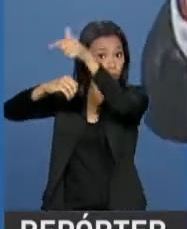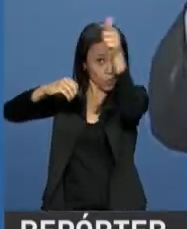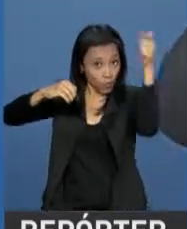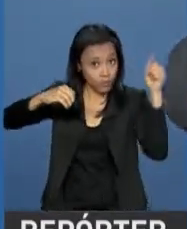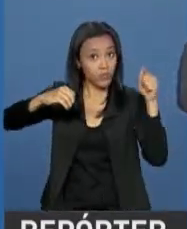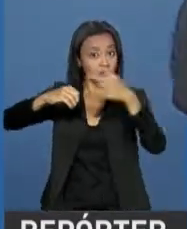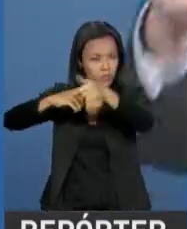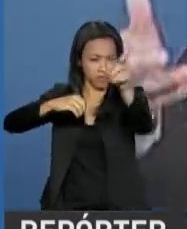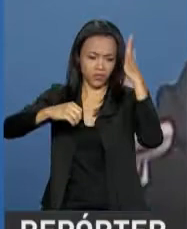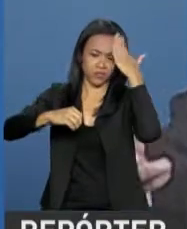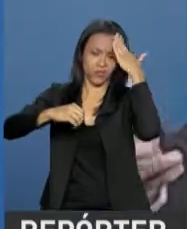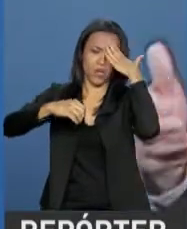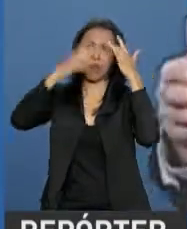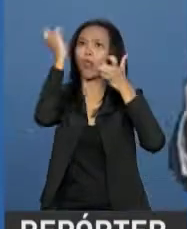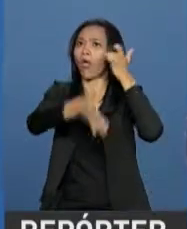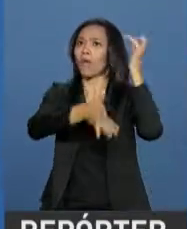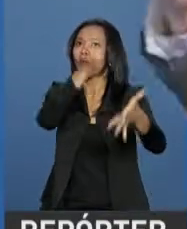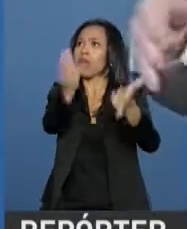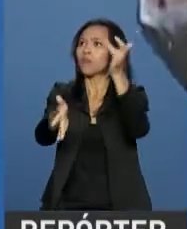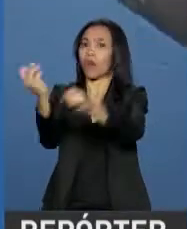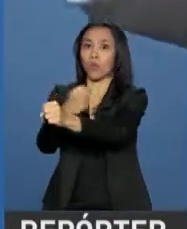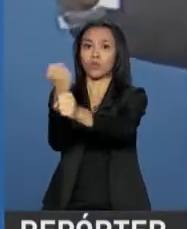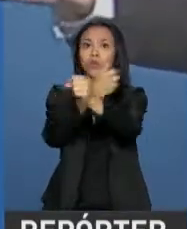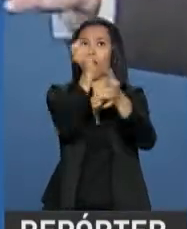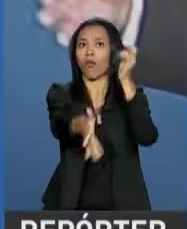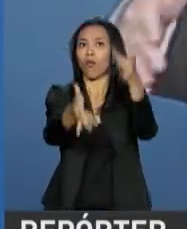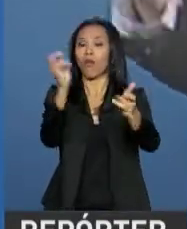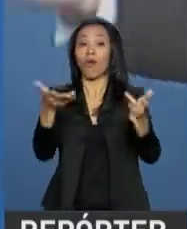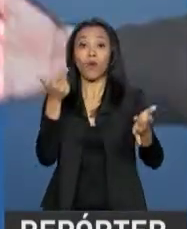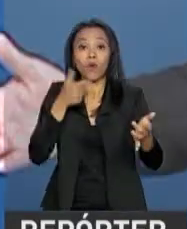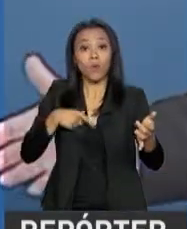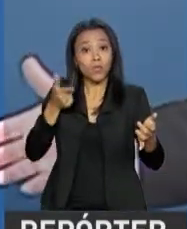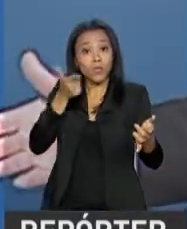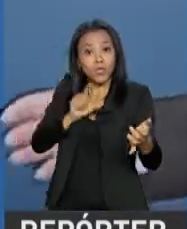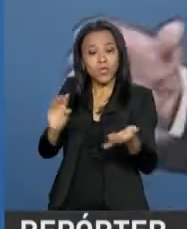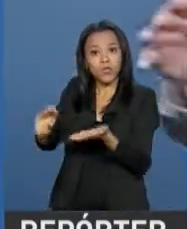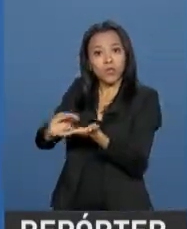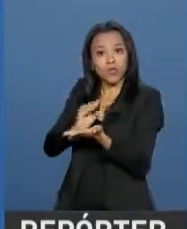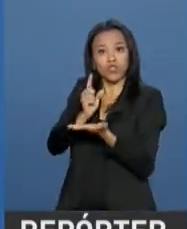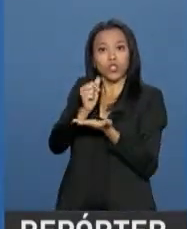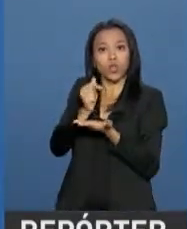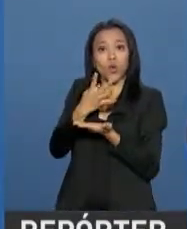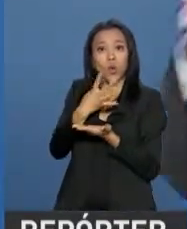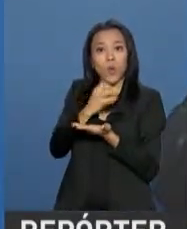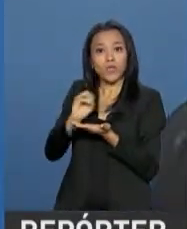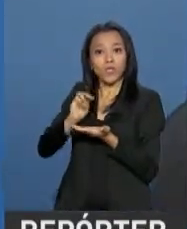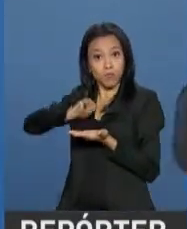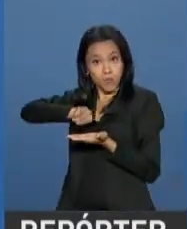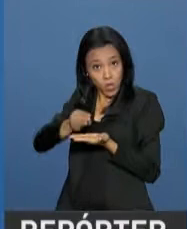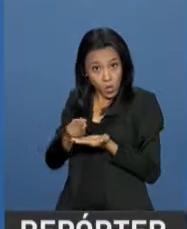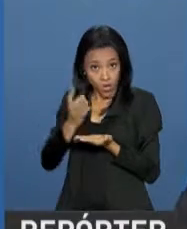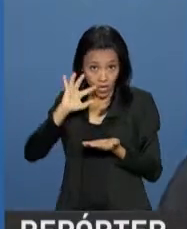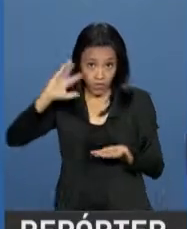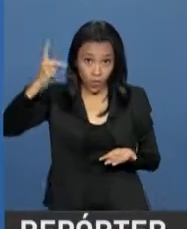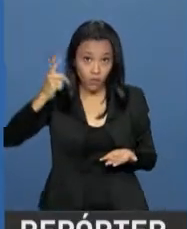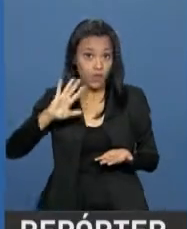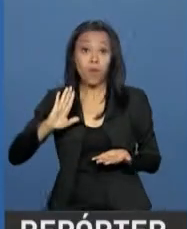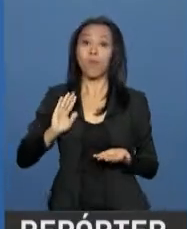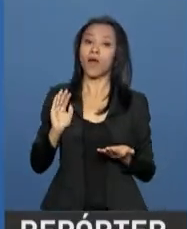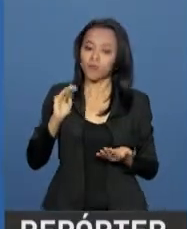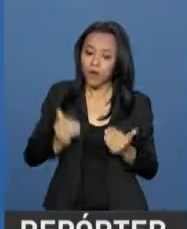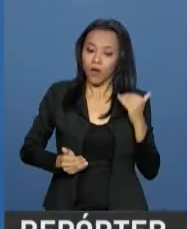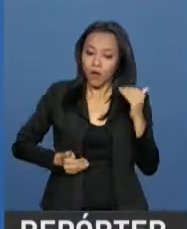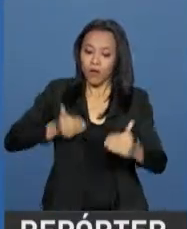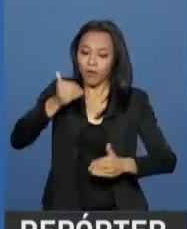aí os senhores com essas obras inacabadas conseguimos a liberação dos 400 milhões não tô dizendo que a solução está evoluindo nesse